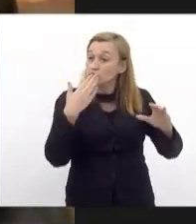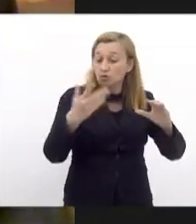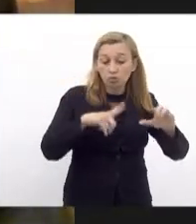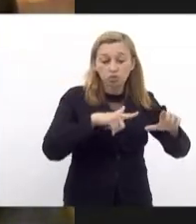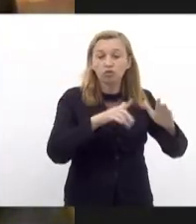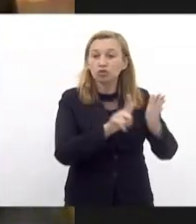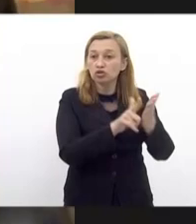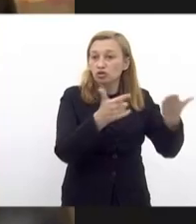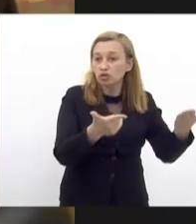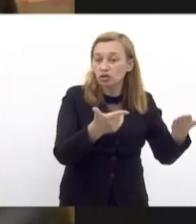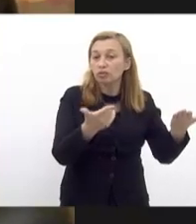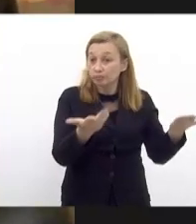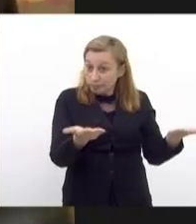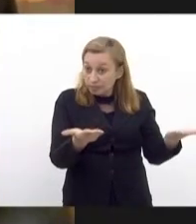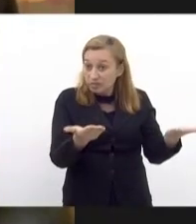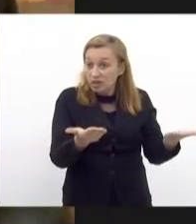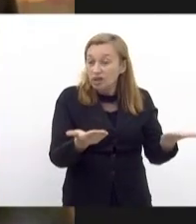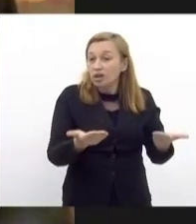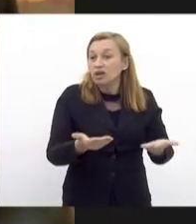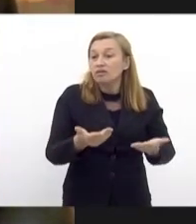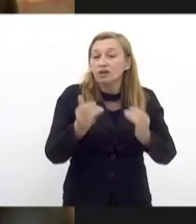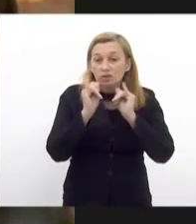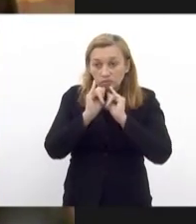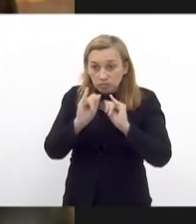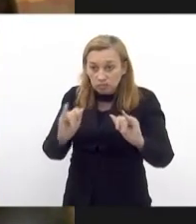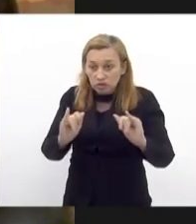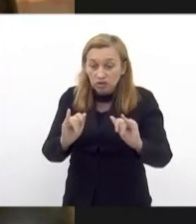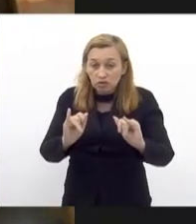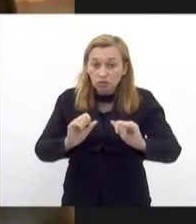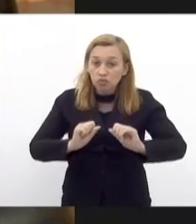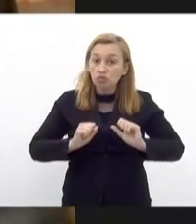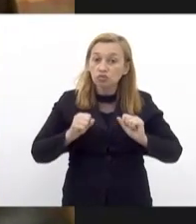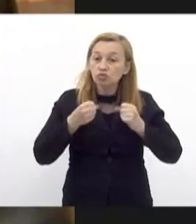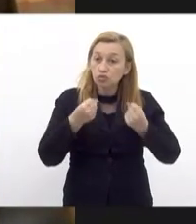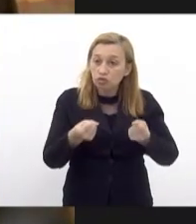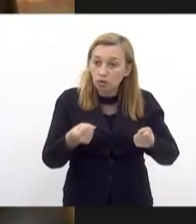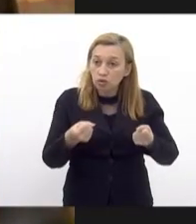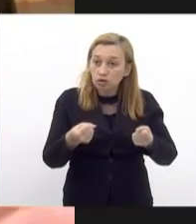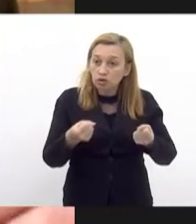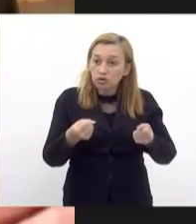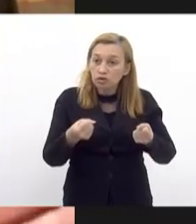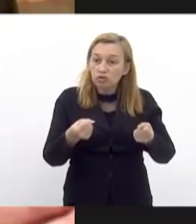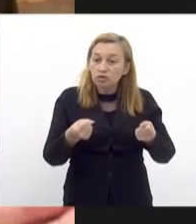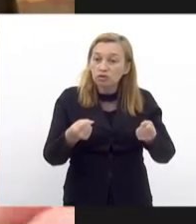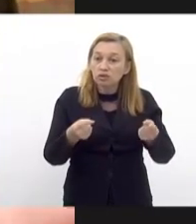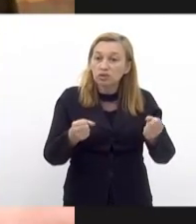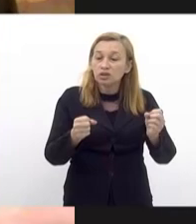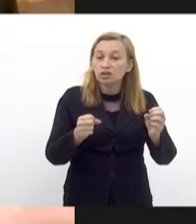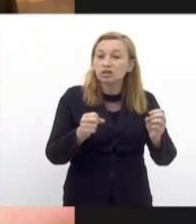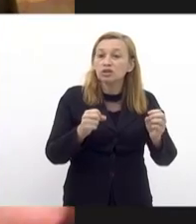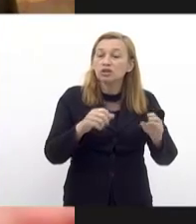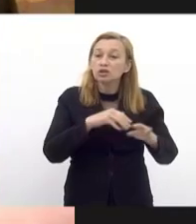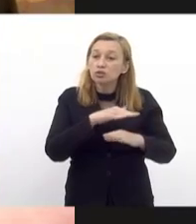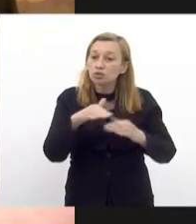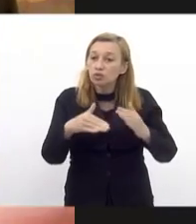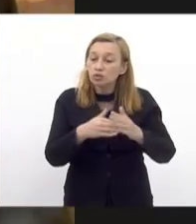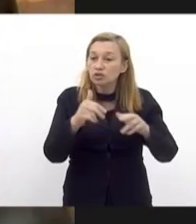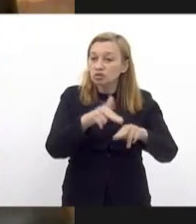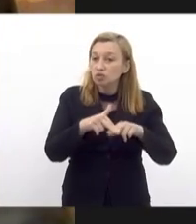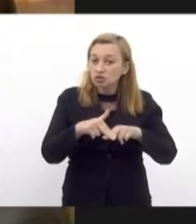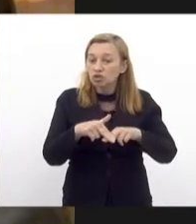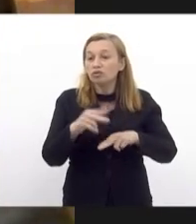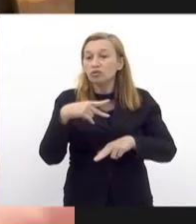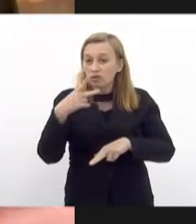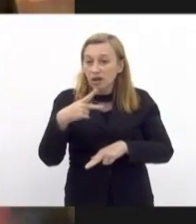Correio Brasiliense e fazer um enunciado forte em torno desses pontos aí que foram levantados pelo Hugo Leal, tá